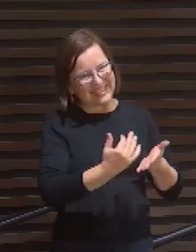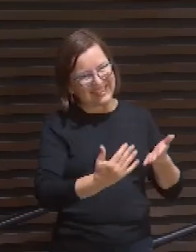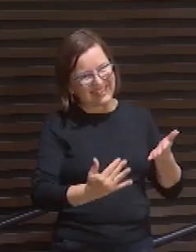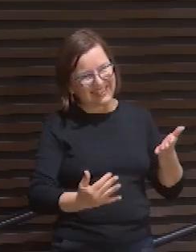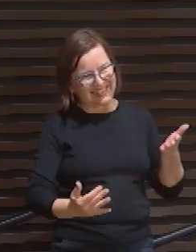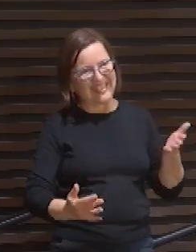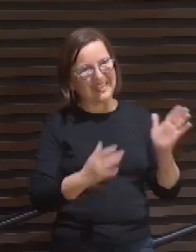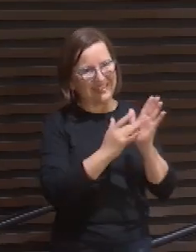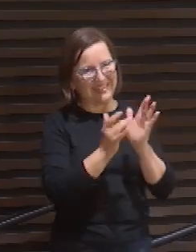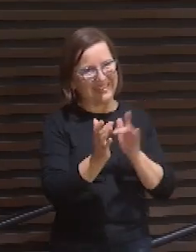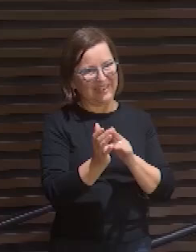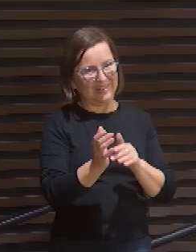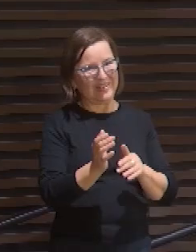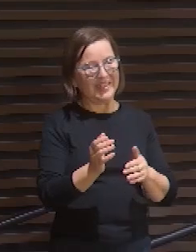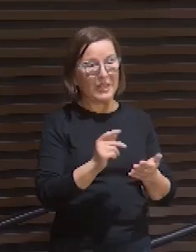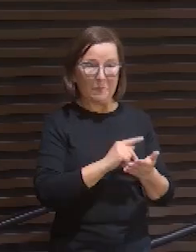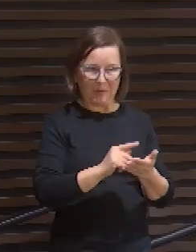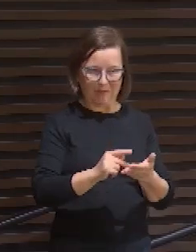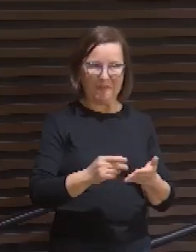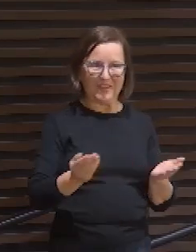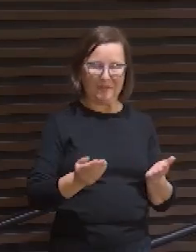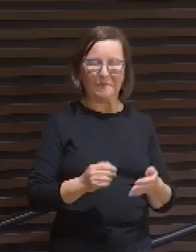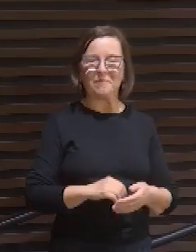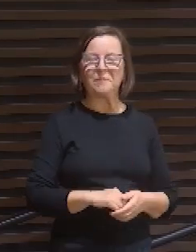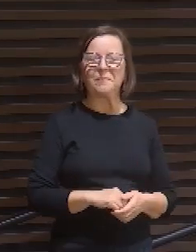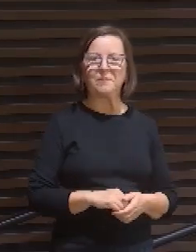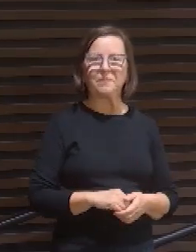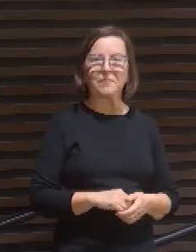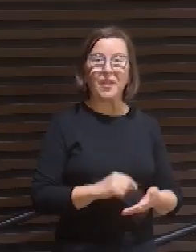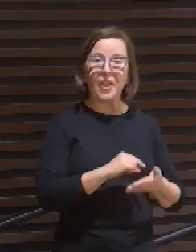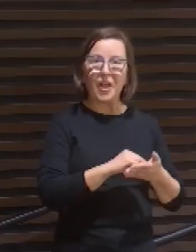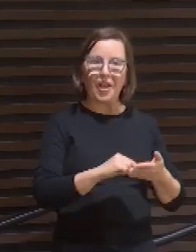Vamos para o versículo 13, que ele vai dizer aqui